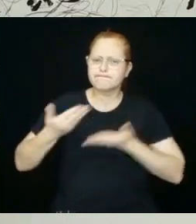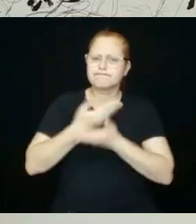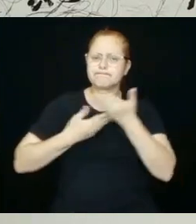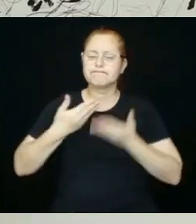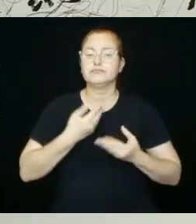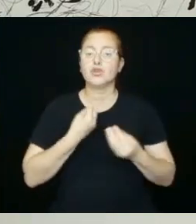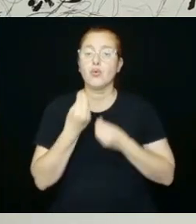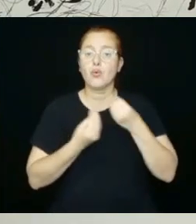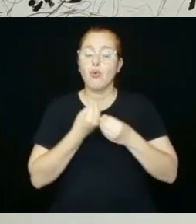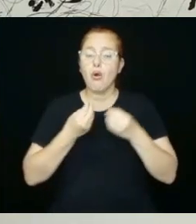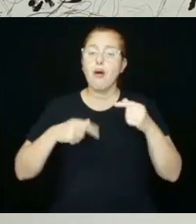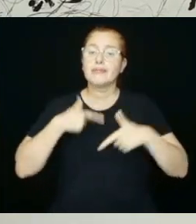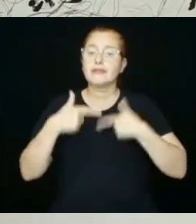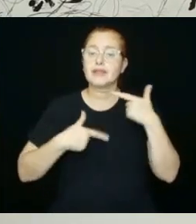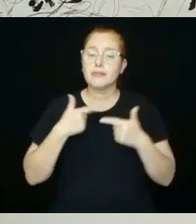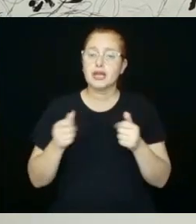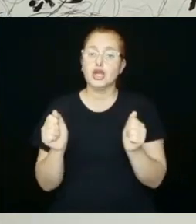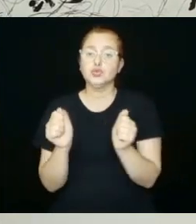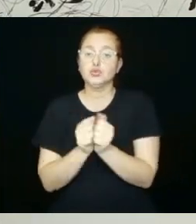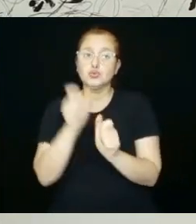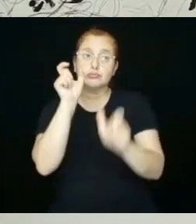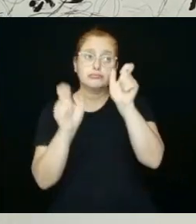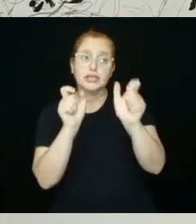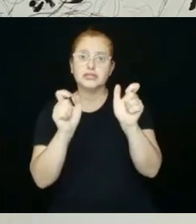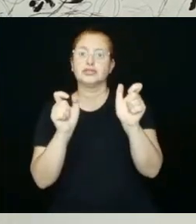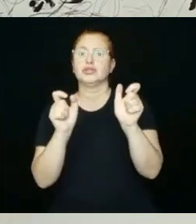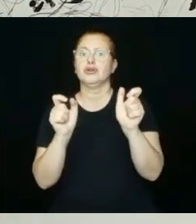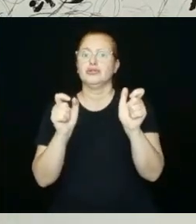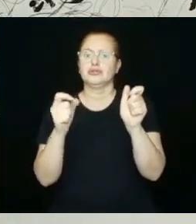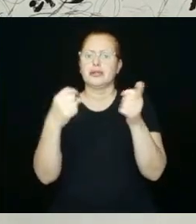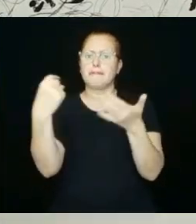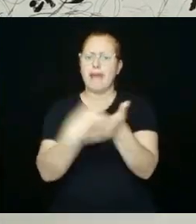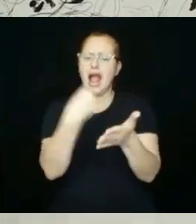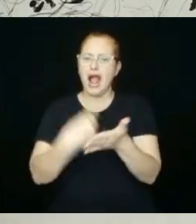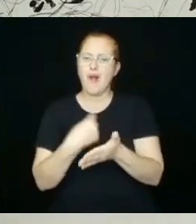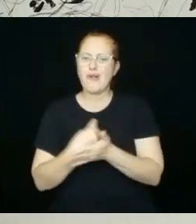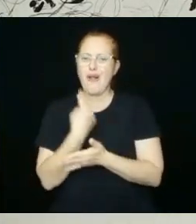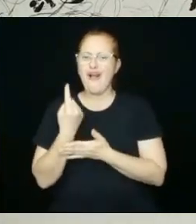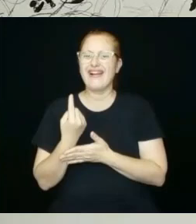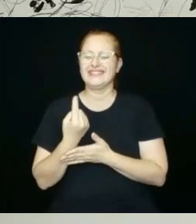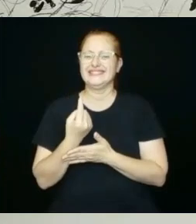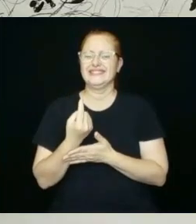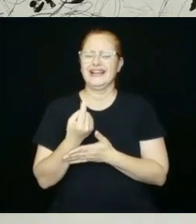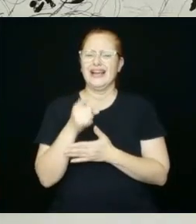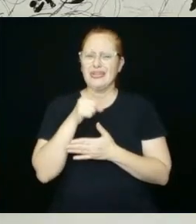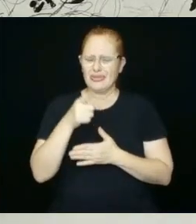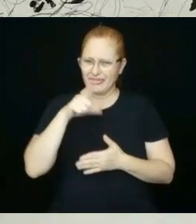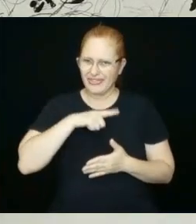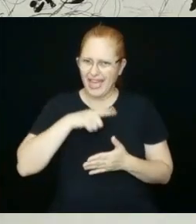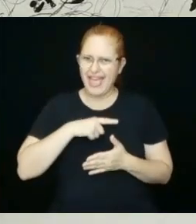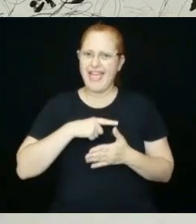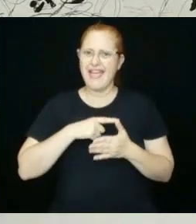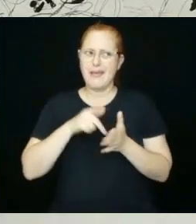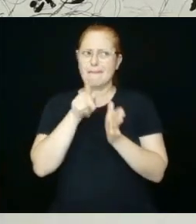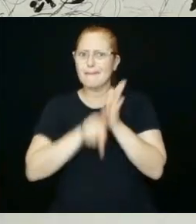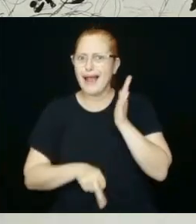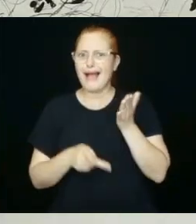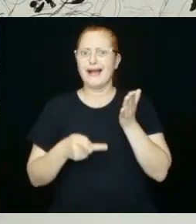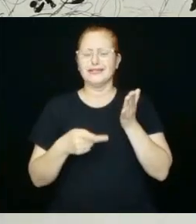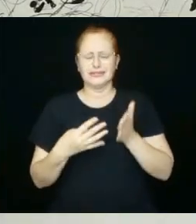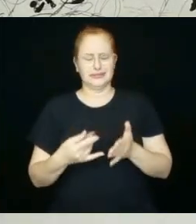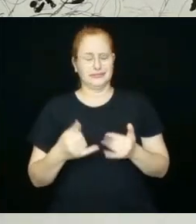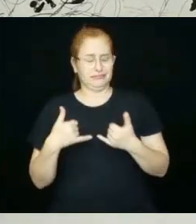foi trabalhar com o público te fazendo perguntas, perguntando se tu não tinha um plano, ficando chocado que tu não tinha um